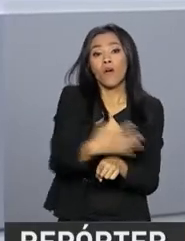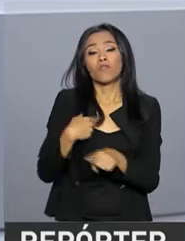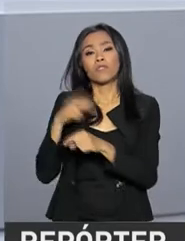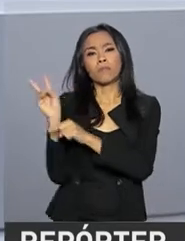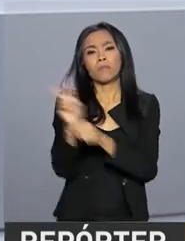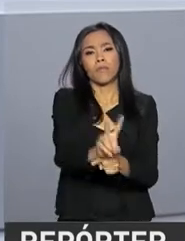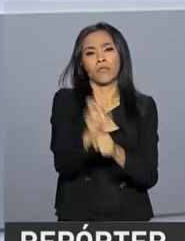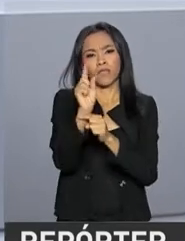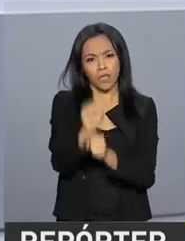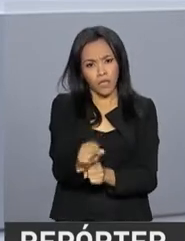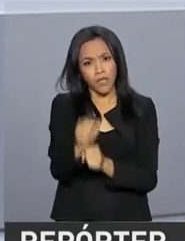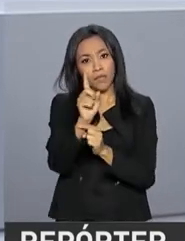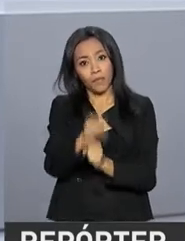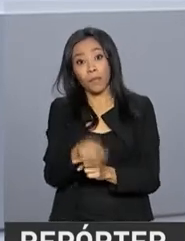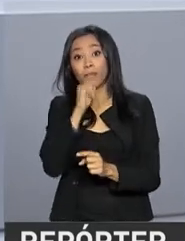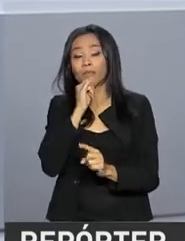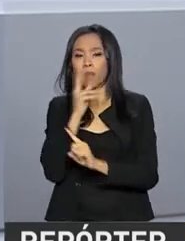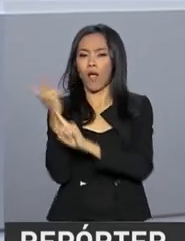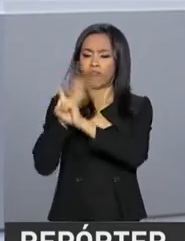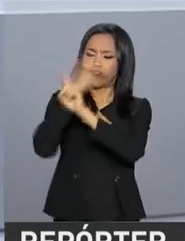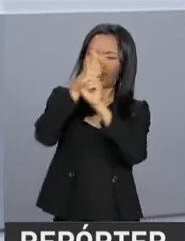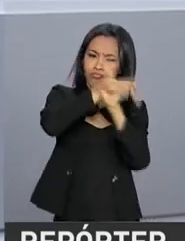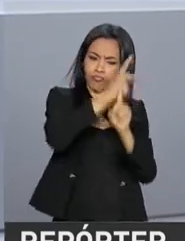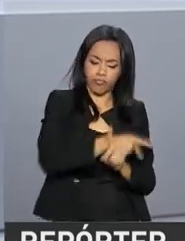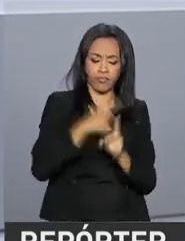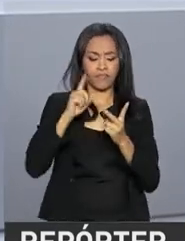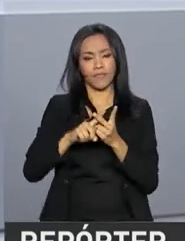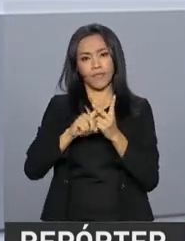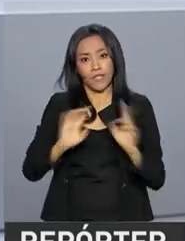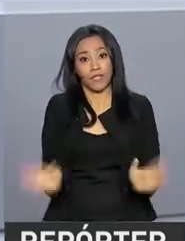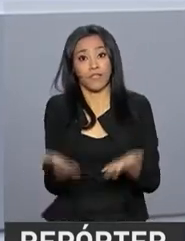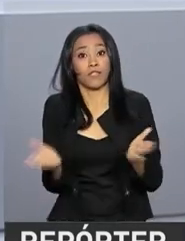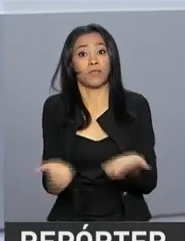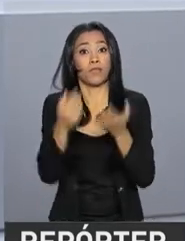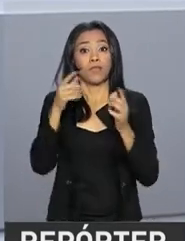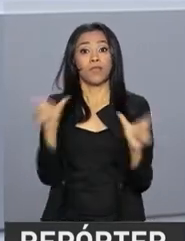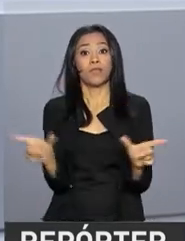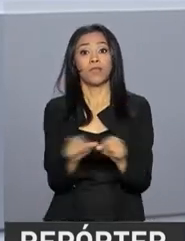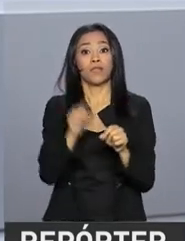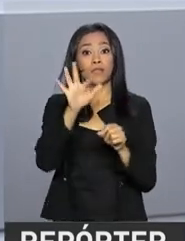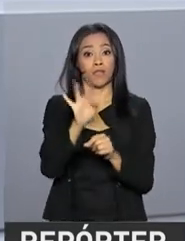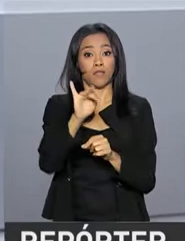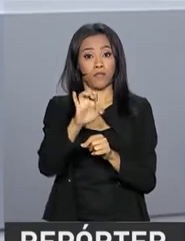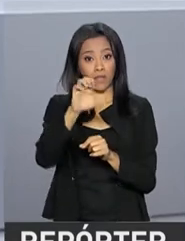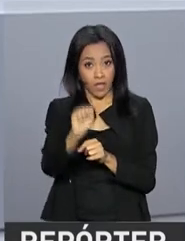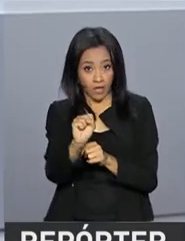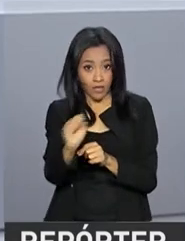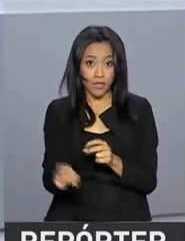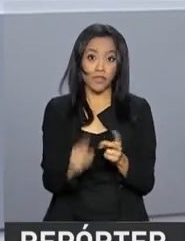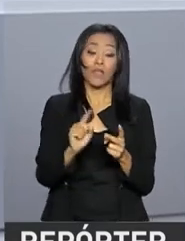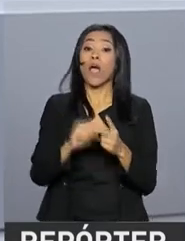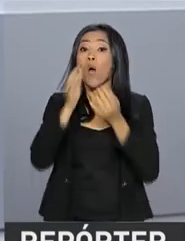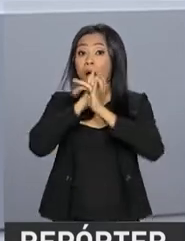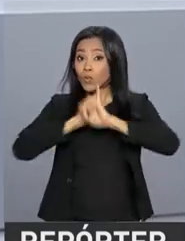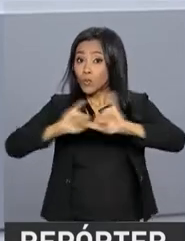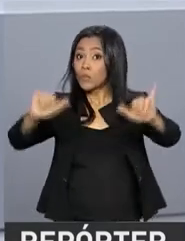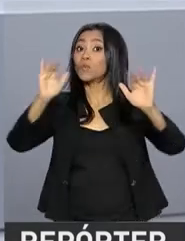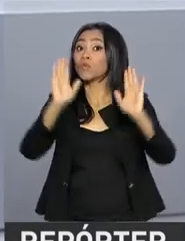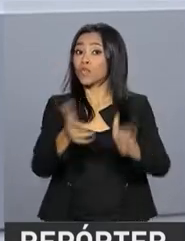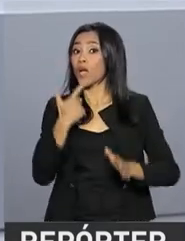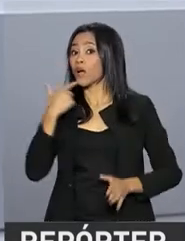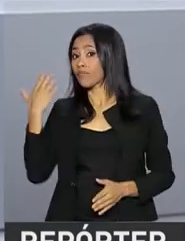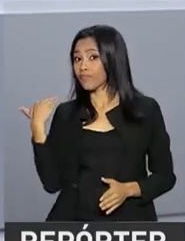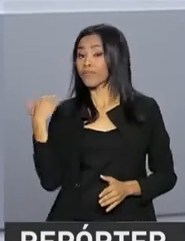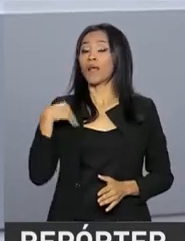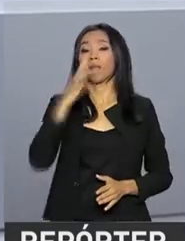energia limpa como a solar além de investimentos para o fies o fundo de financiamento estudantil os anúncios foram feitos pelo presidente